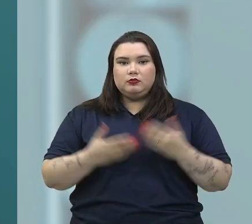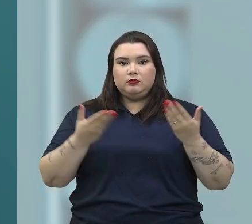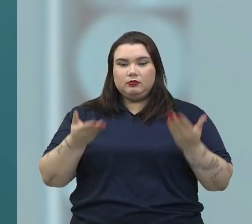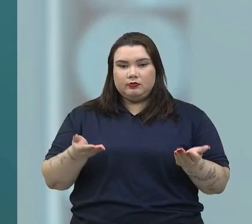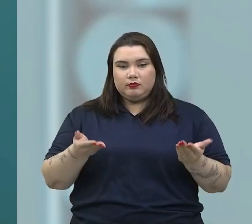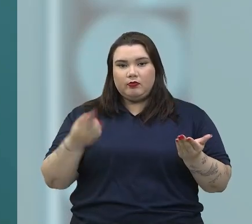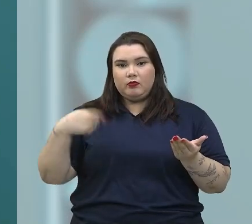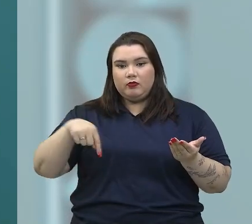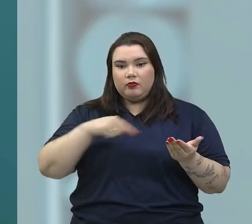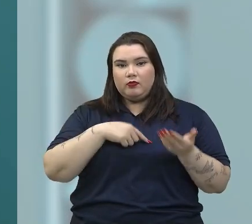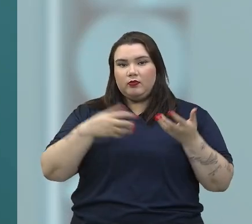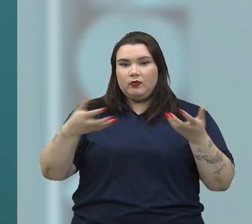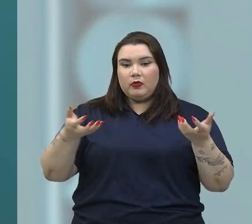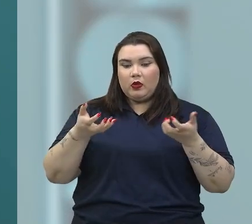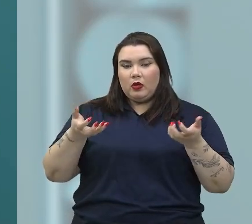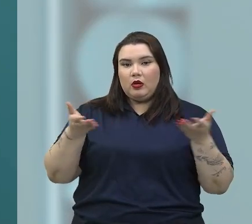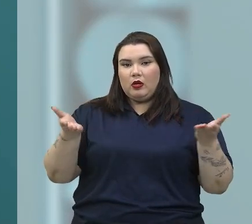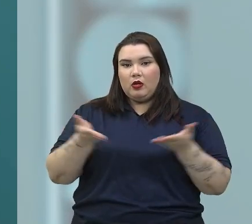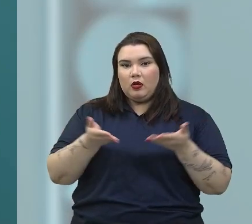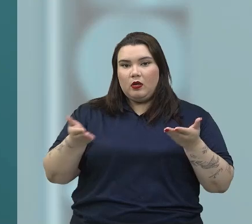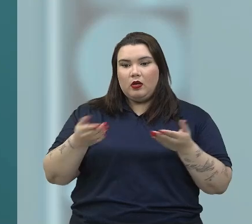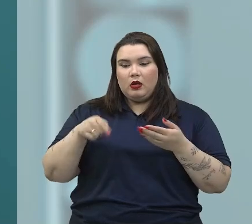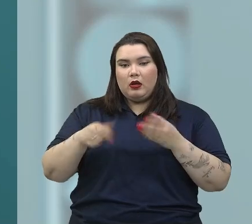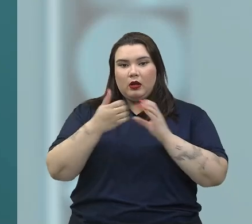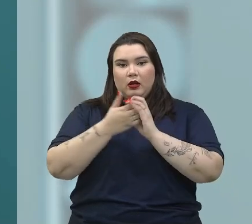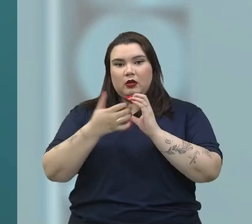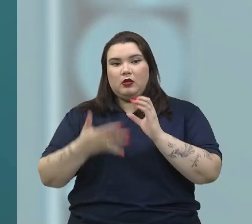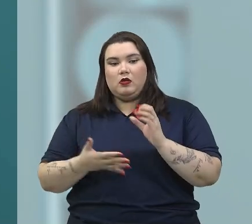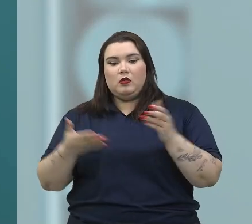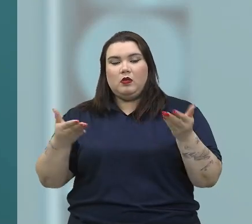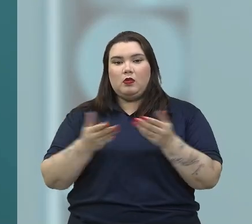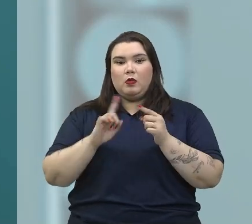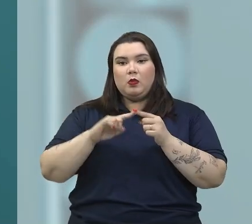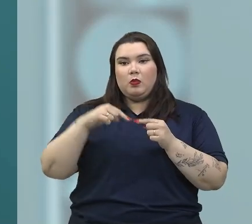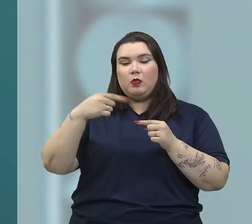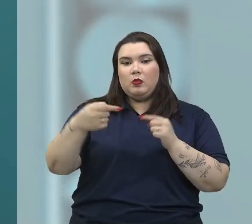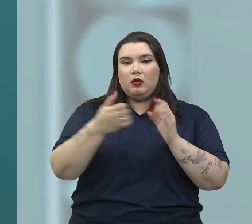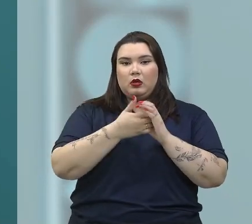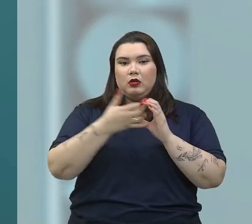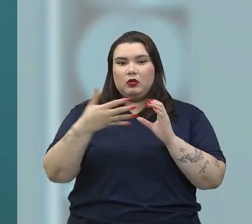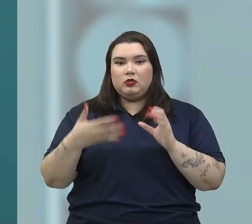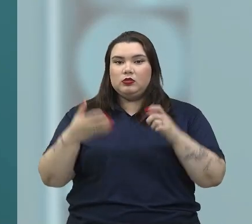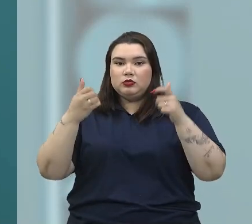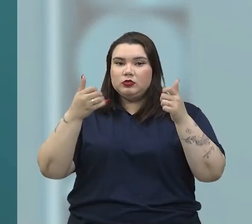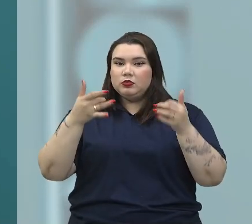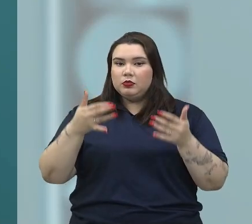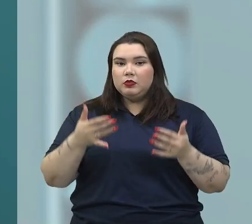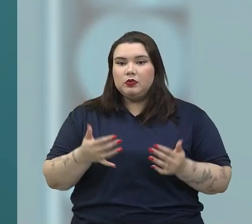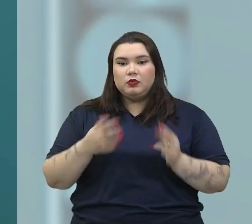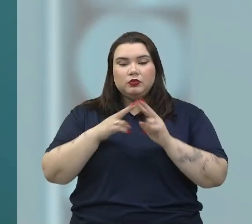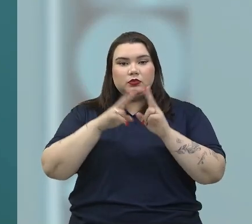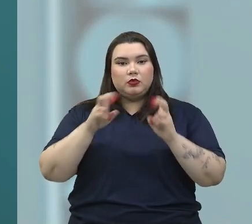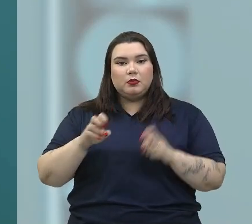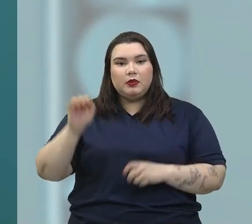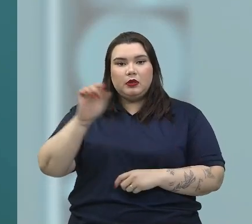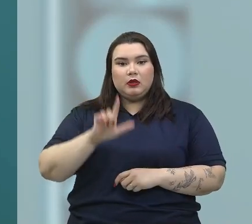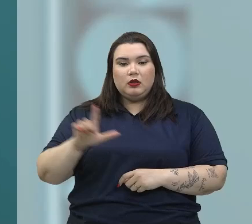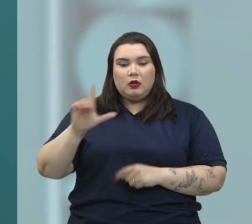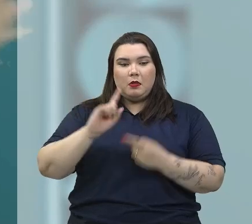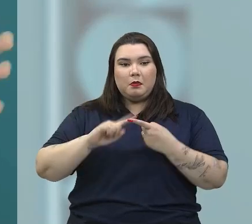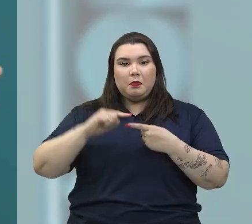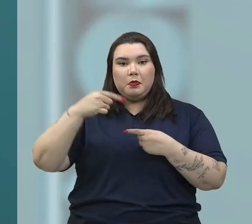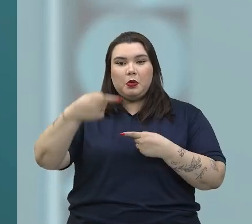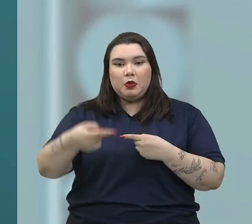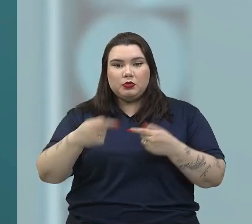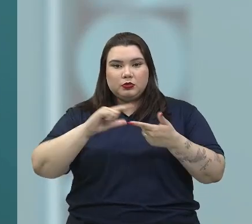vai passar desse aspecto, né? Vamos para outros aspectos que dizem agora respeito à literatura pós-moderna. Então, a